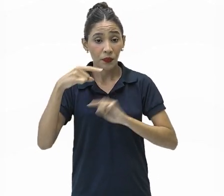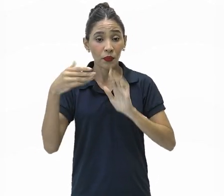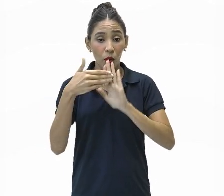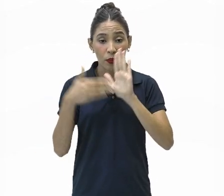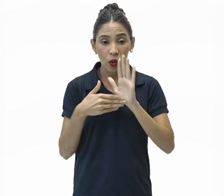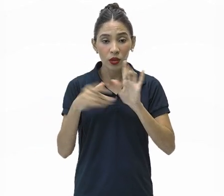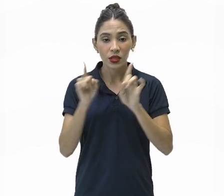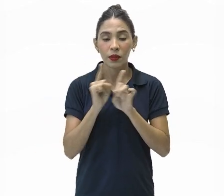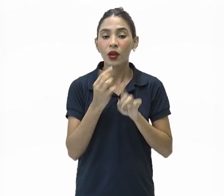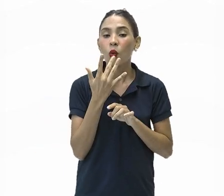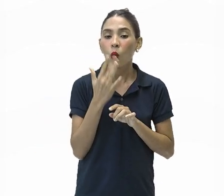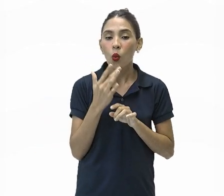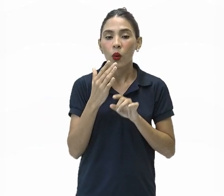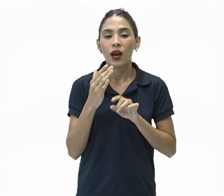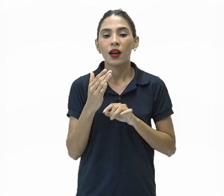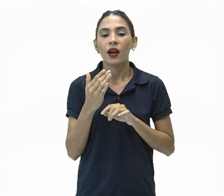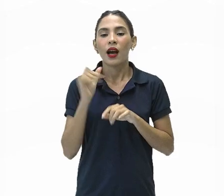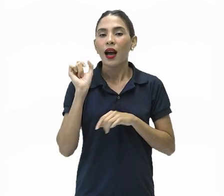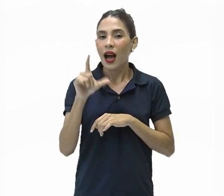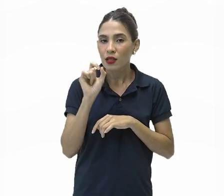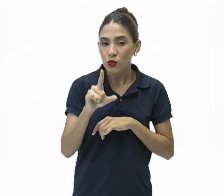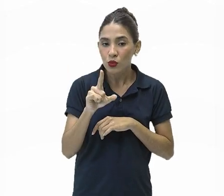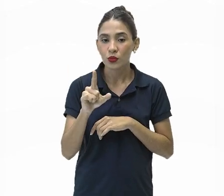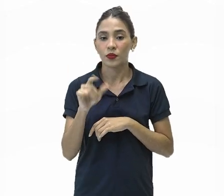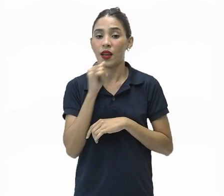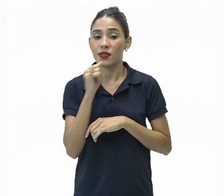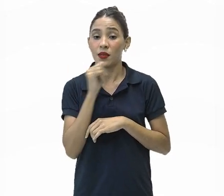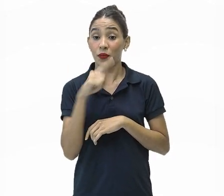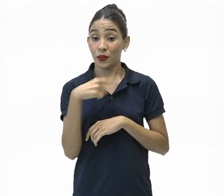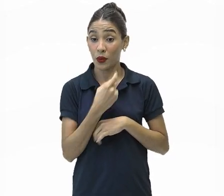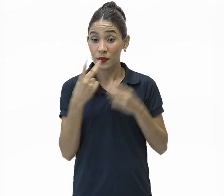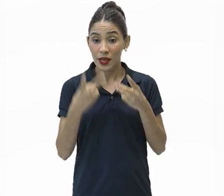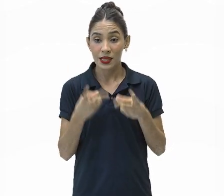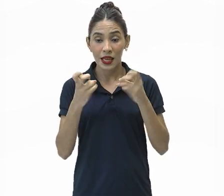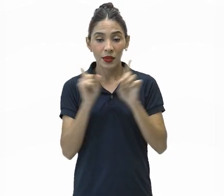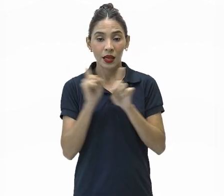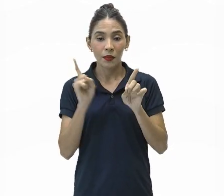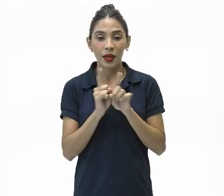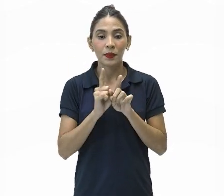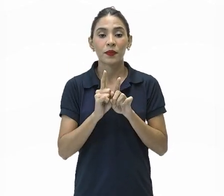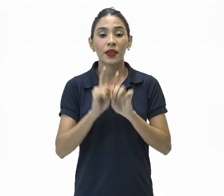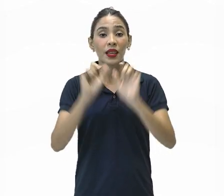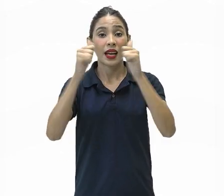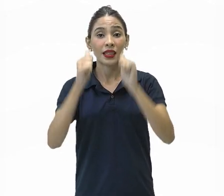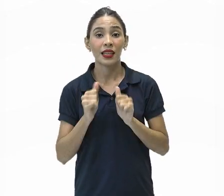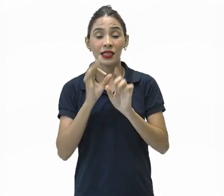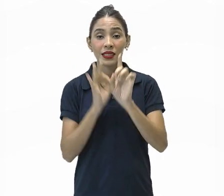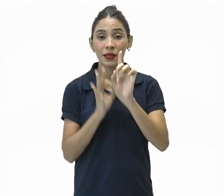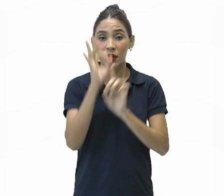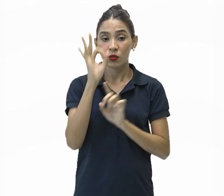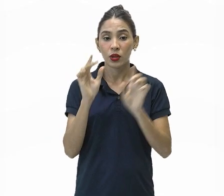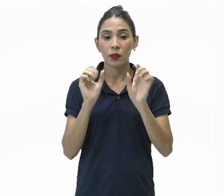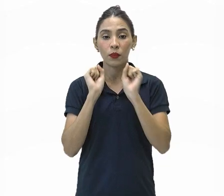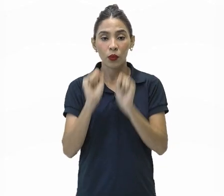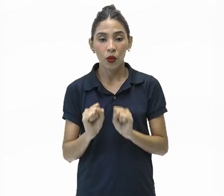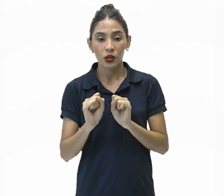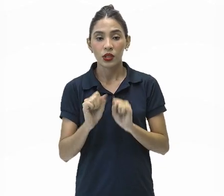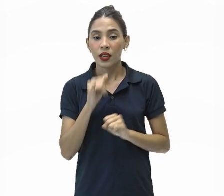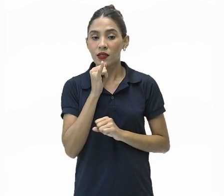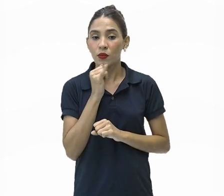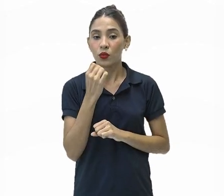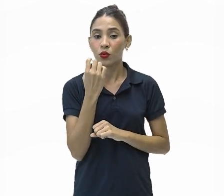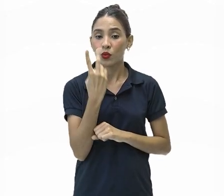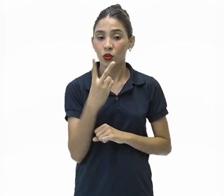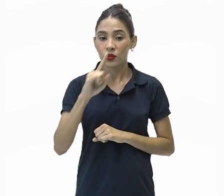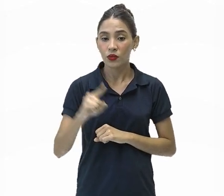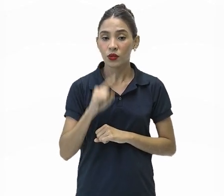promessas, em azul, lá embaixo no nosso gráfico, a gente observa a representação de temperatura, que pode variar de